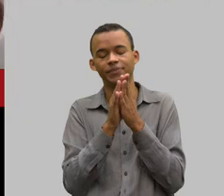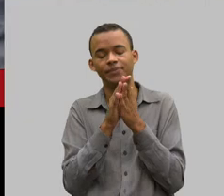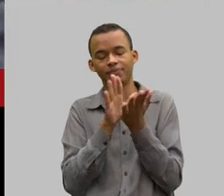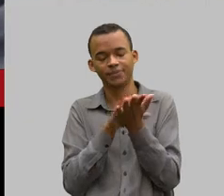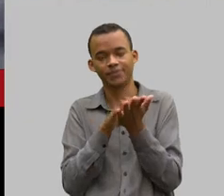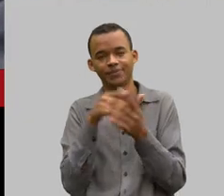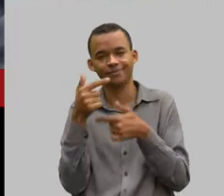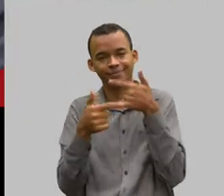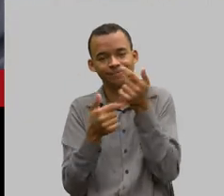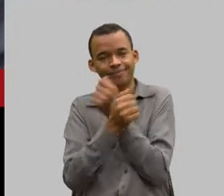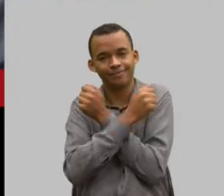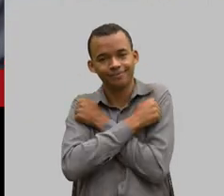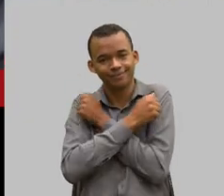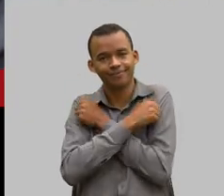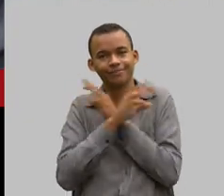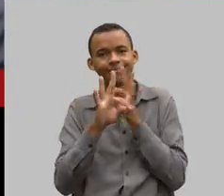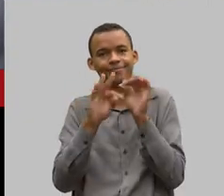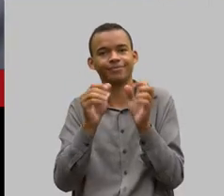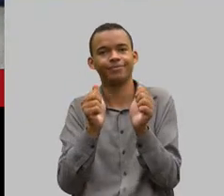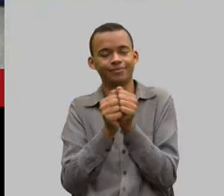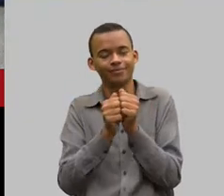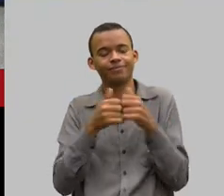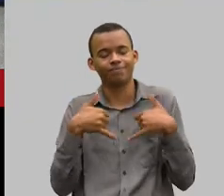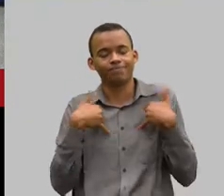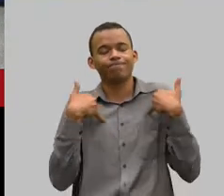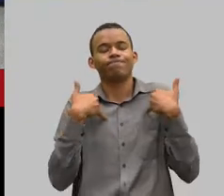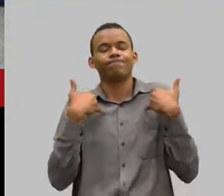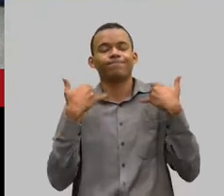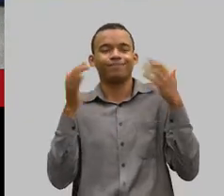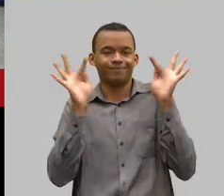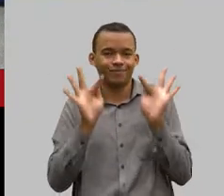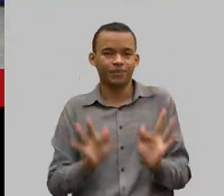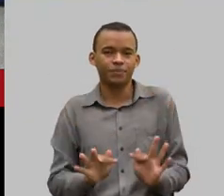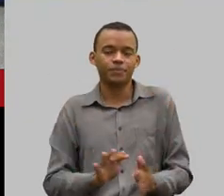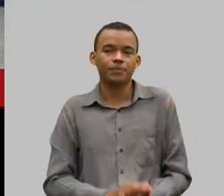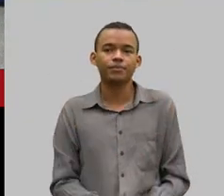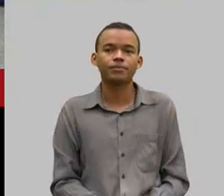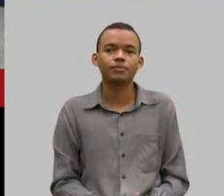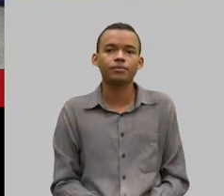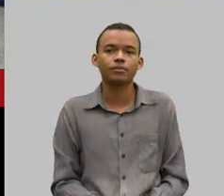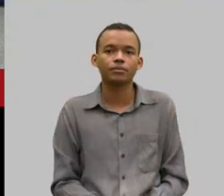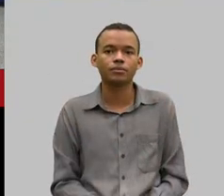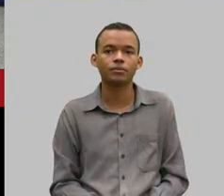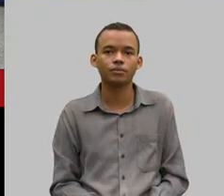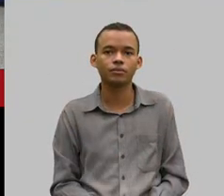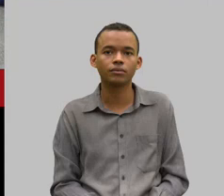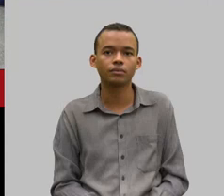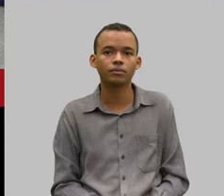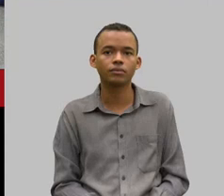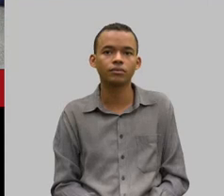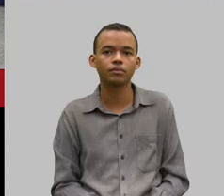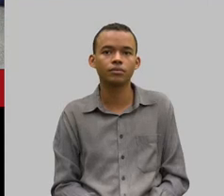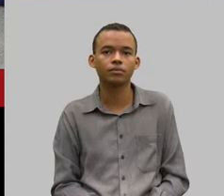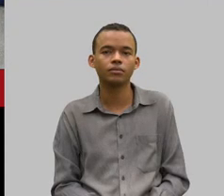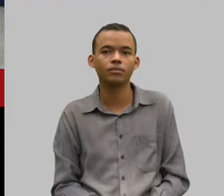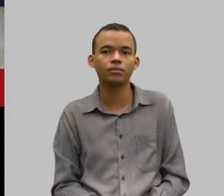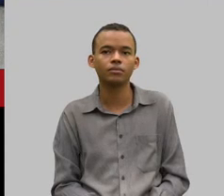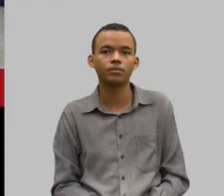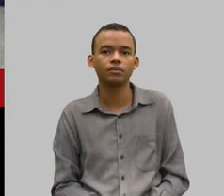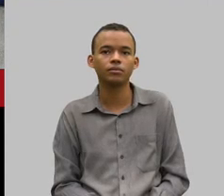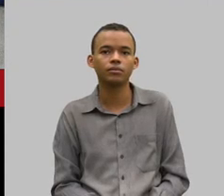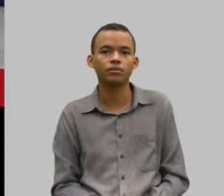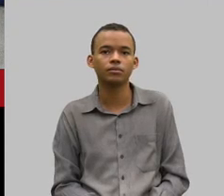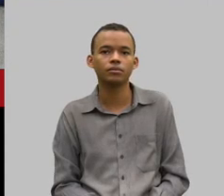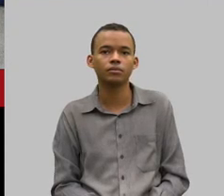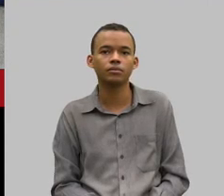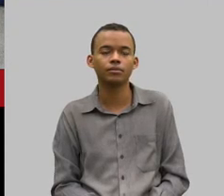todos e É uma honra para mim est aqui com todos vocês Gustavo Valadares nosso secretário a minha fala é você é muito melhor que o